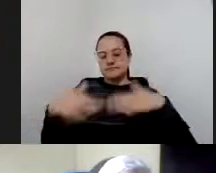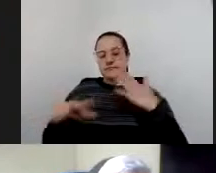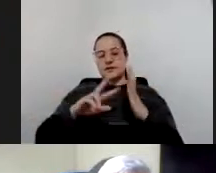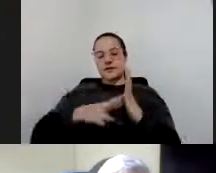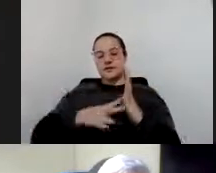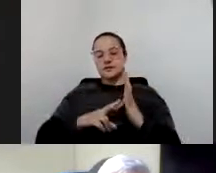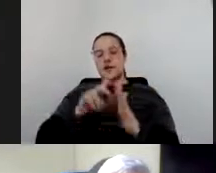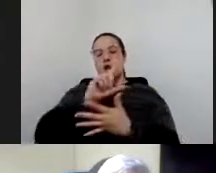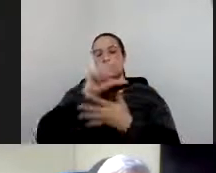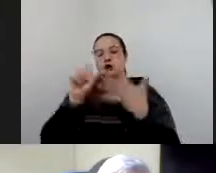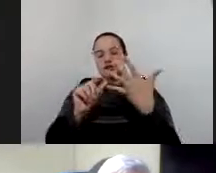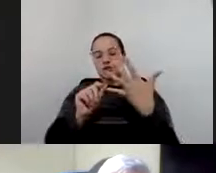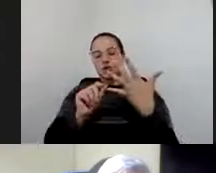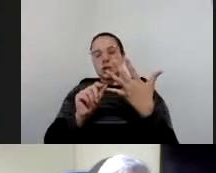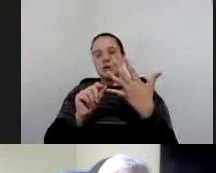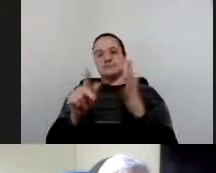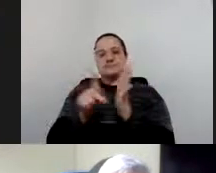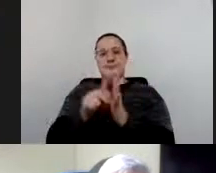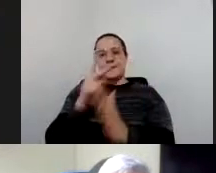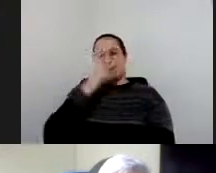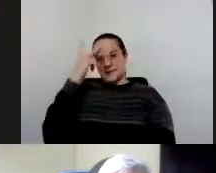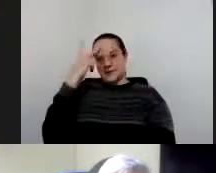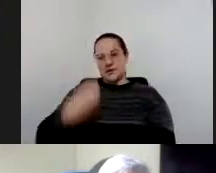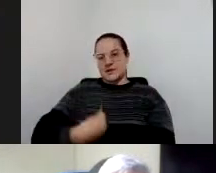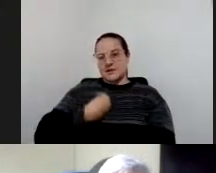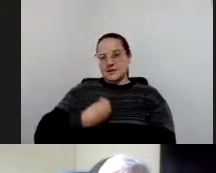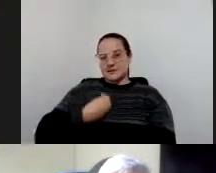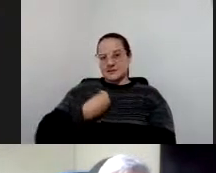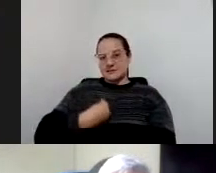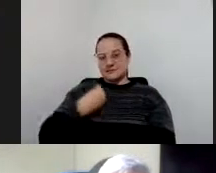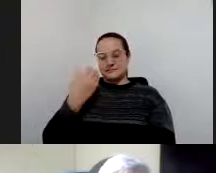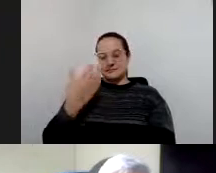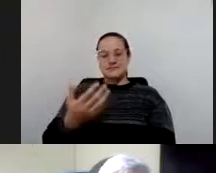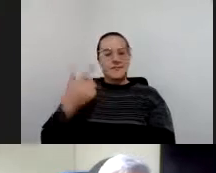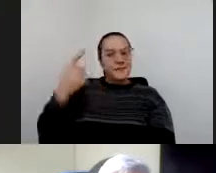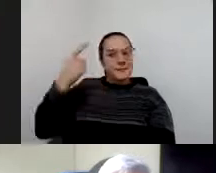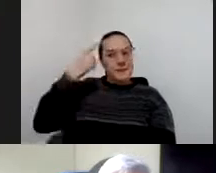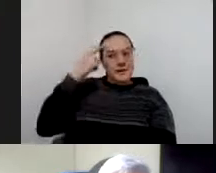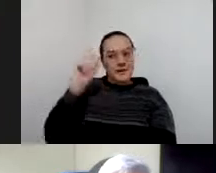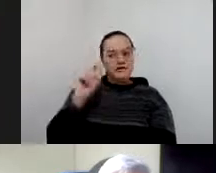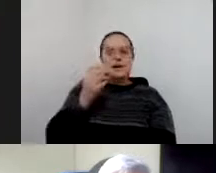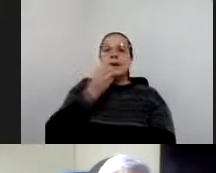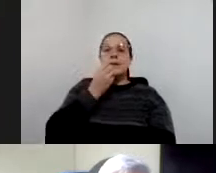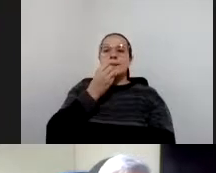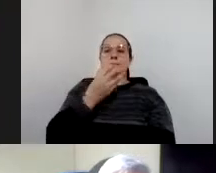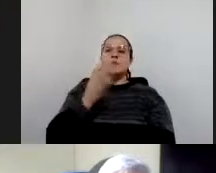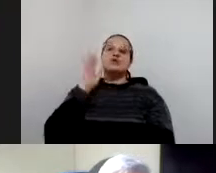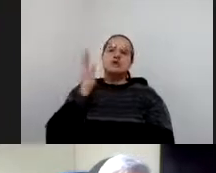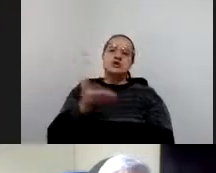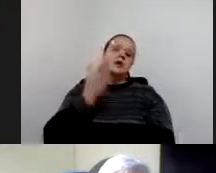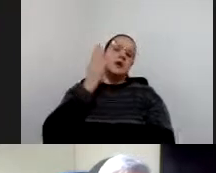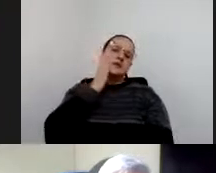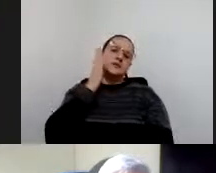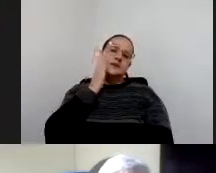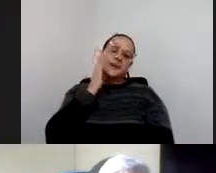posteriormente, por meio das pessoas que estão aqui neste evento, acho até, na minha opinião, que seria bom que já saíssemos com um nome, alguém